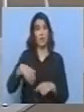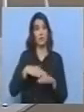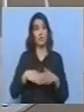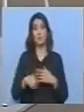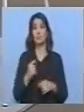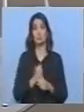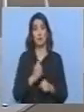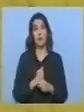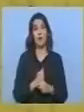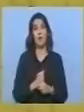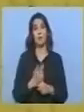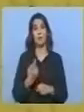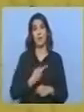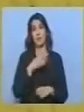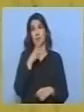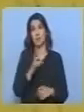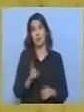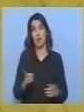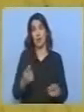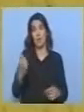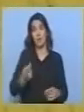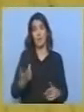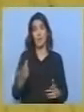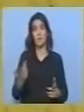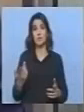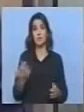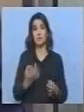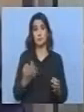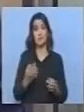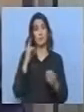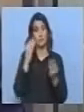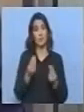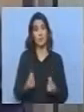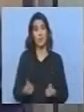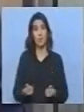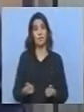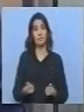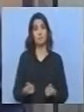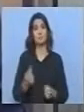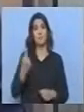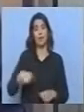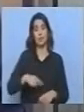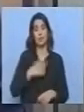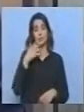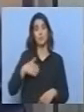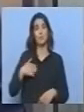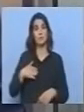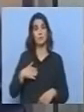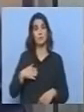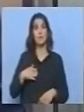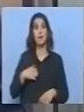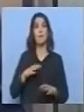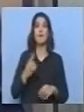que eu posso considerar que deverá ser classificado de muita qualidade e, portanto, acho que nos devemos orgulhar disso. Devemos